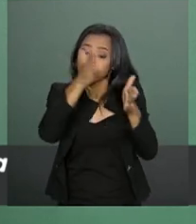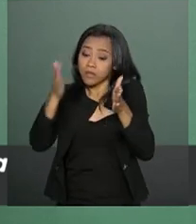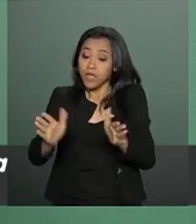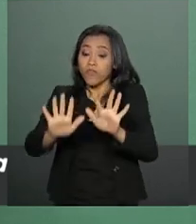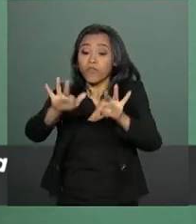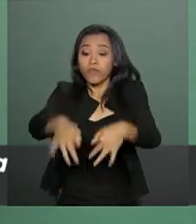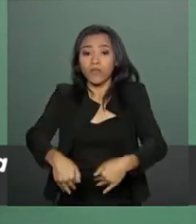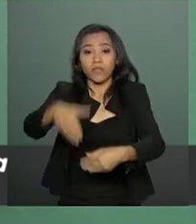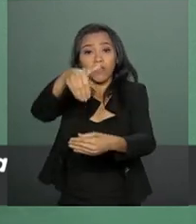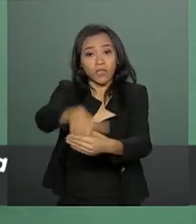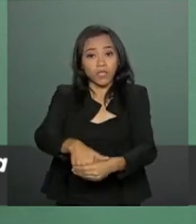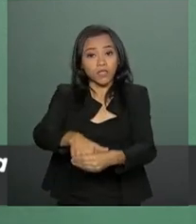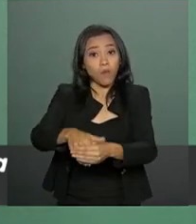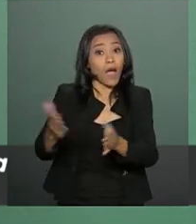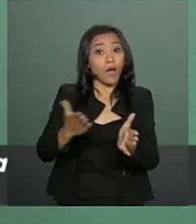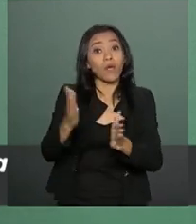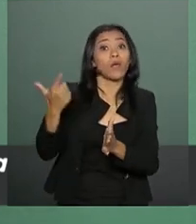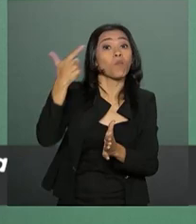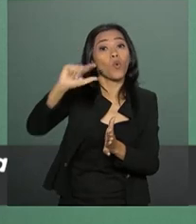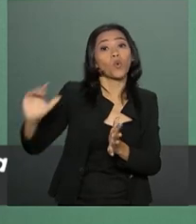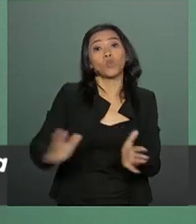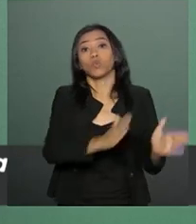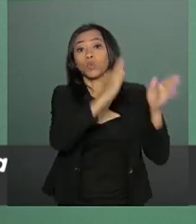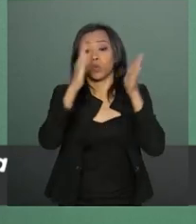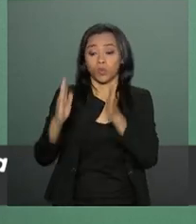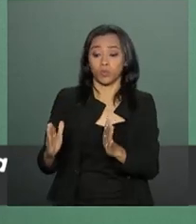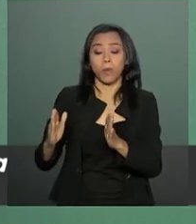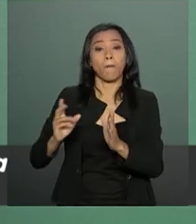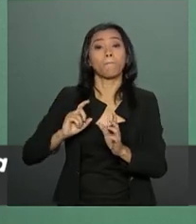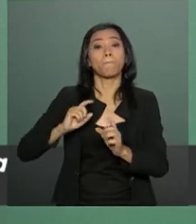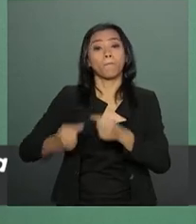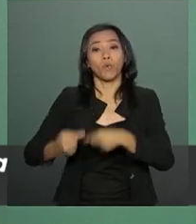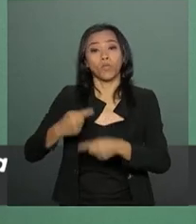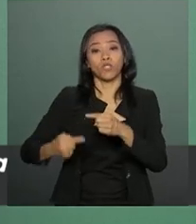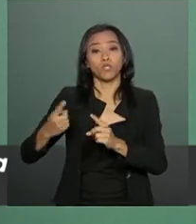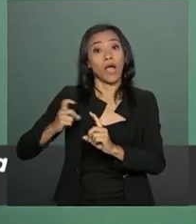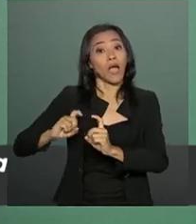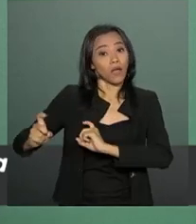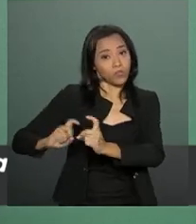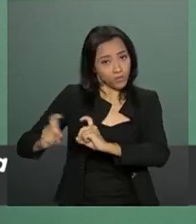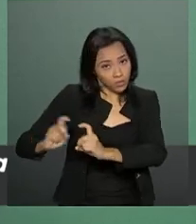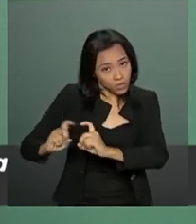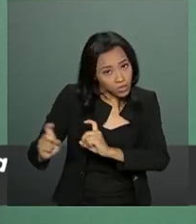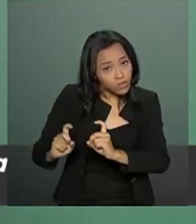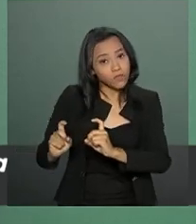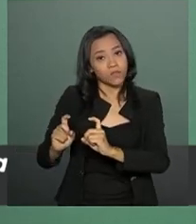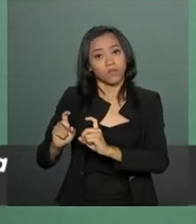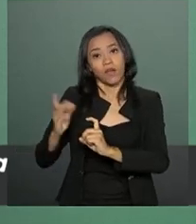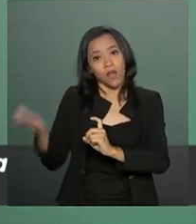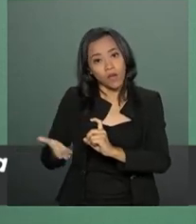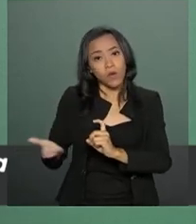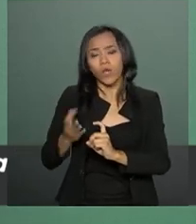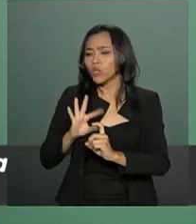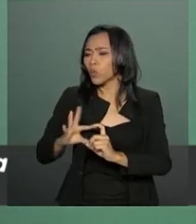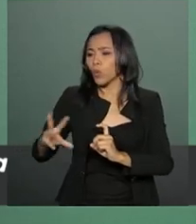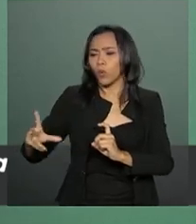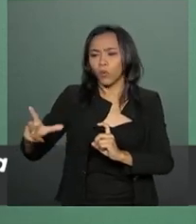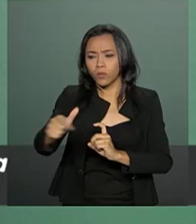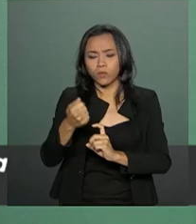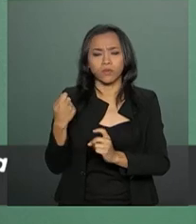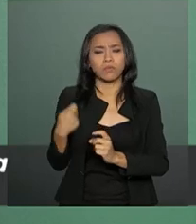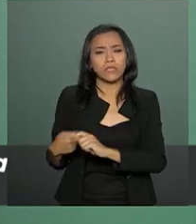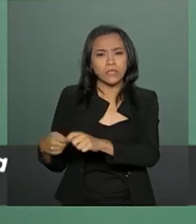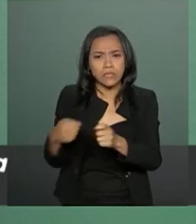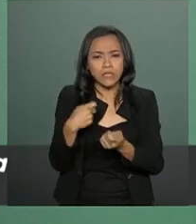você passa para o outro momento que o momento político administrativo que é o momento em que todos sem exceção devem usar